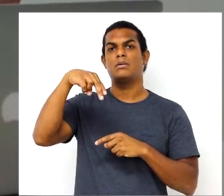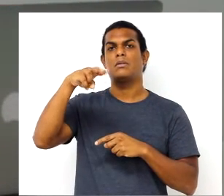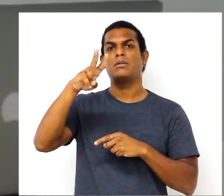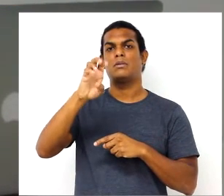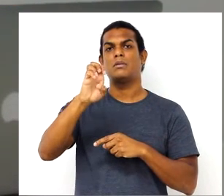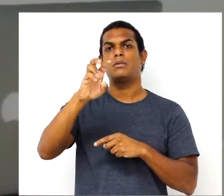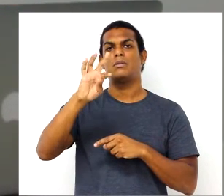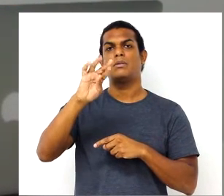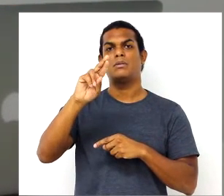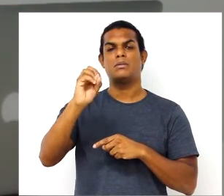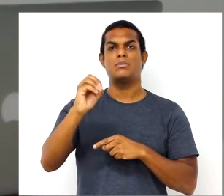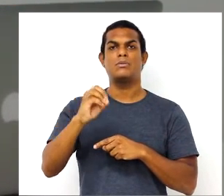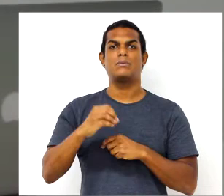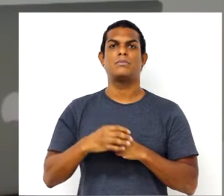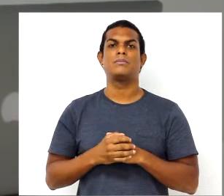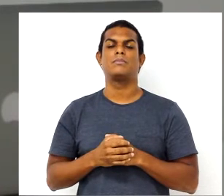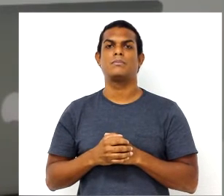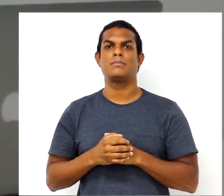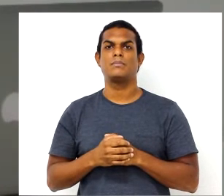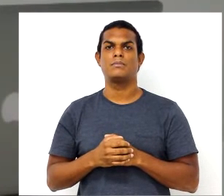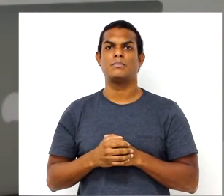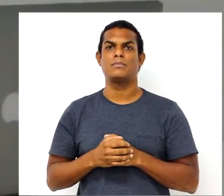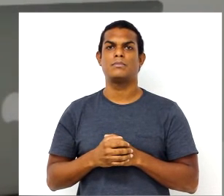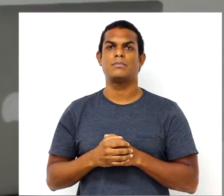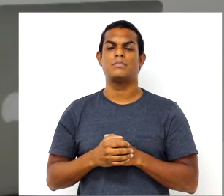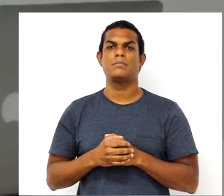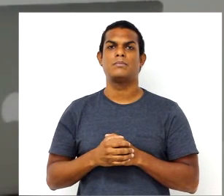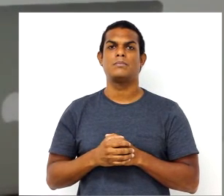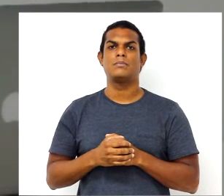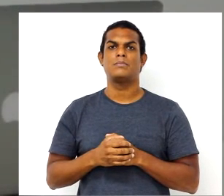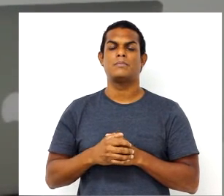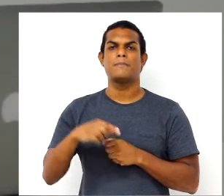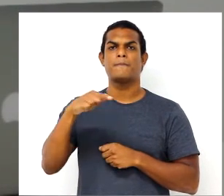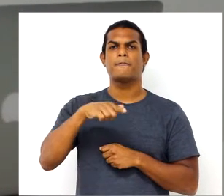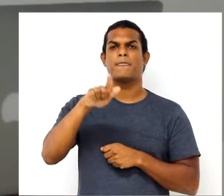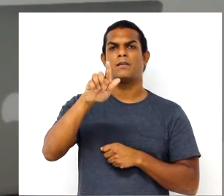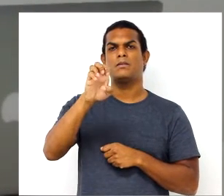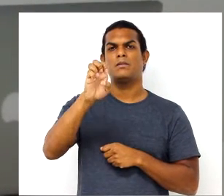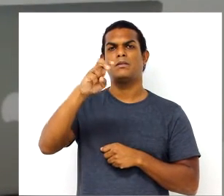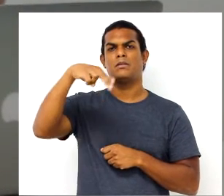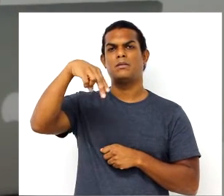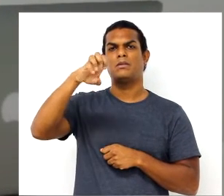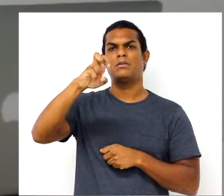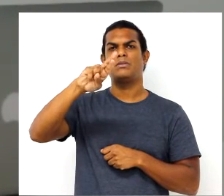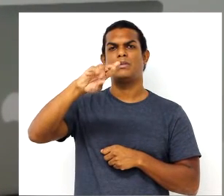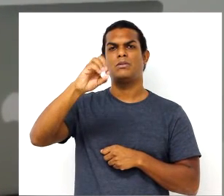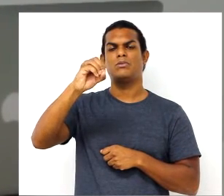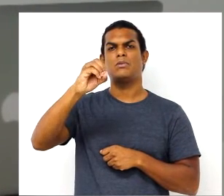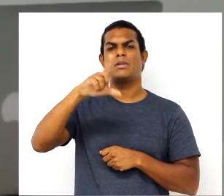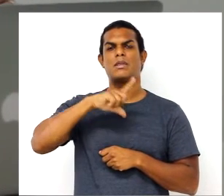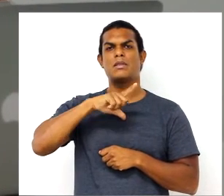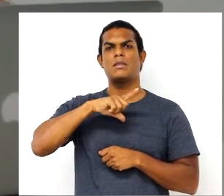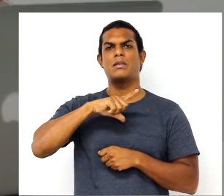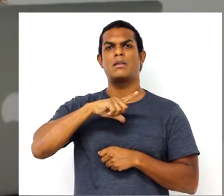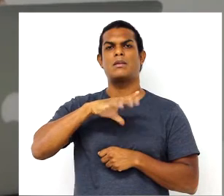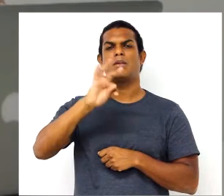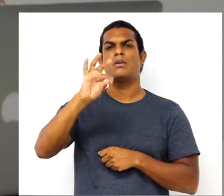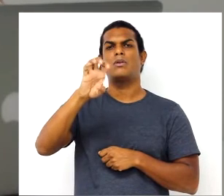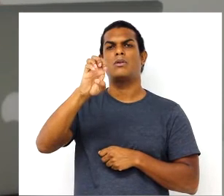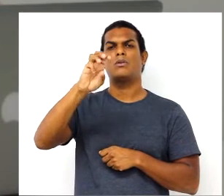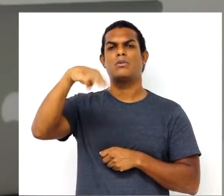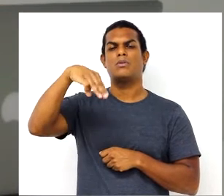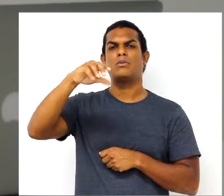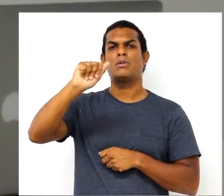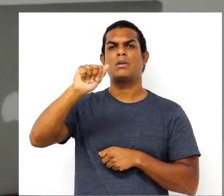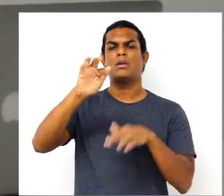um exemplo de um gênero textual. Um gênero textual, ele tem um tema, uma forma